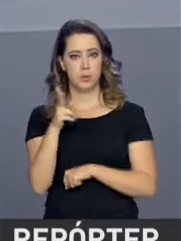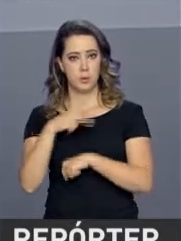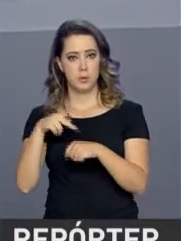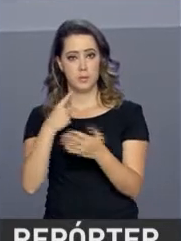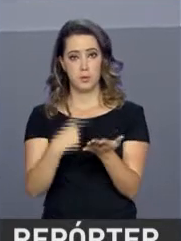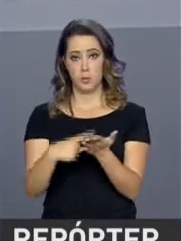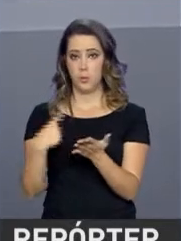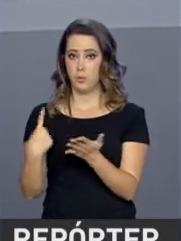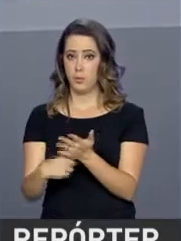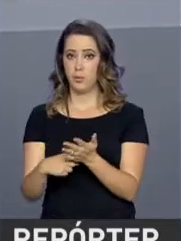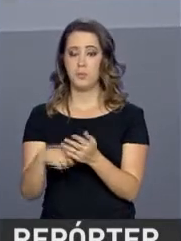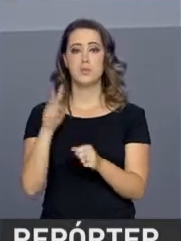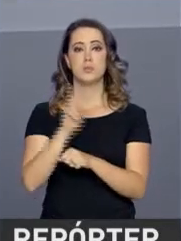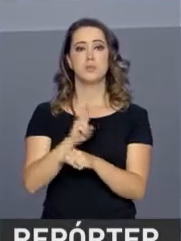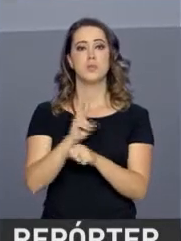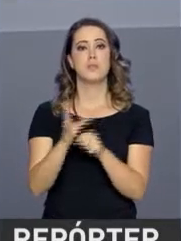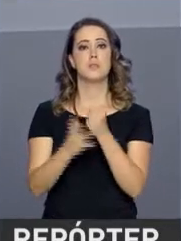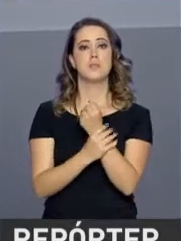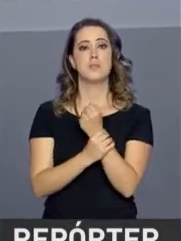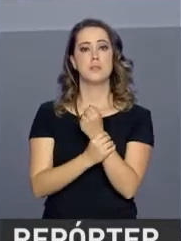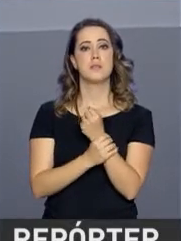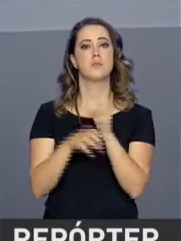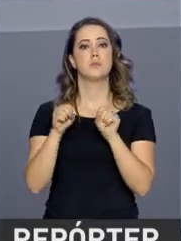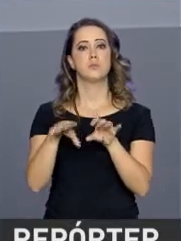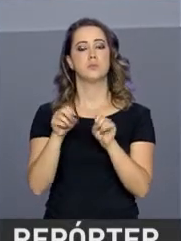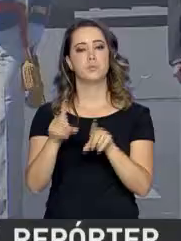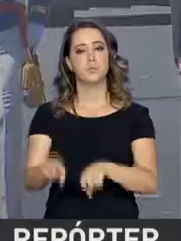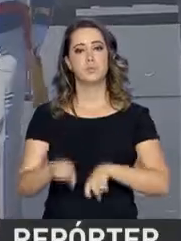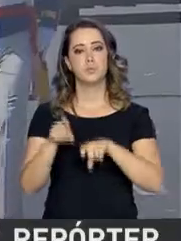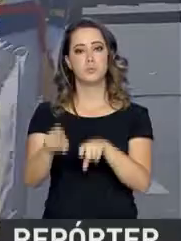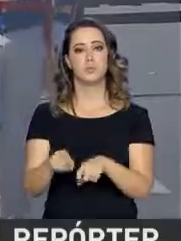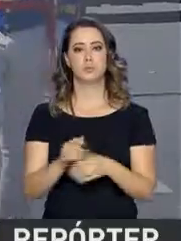e segurança educação e agricultura